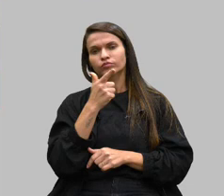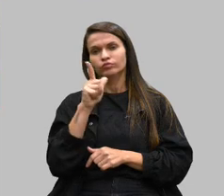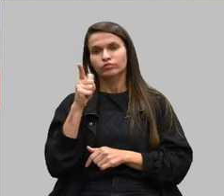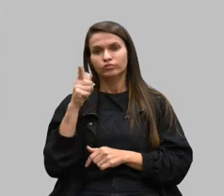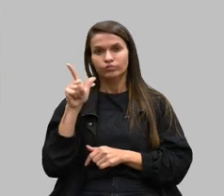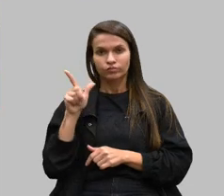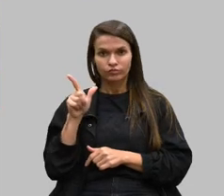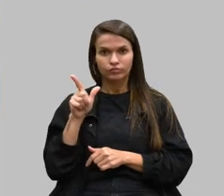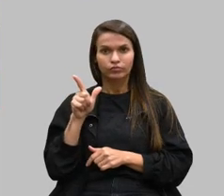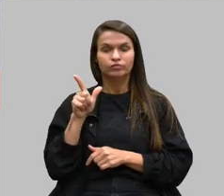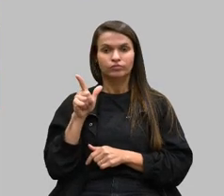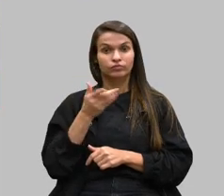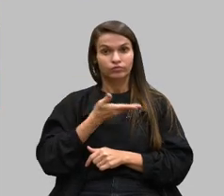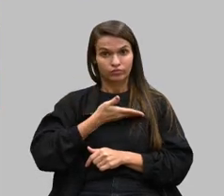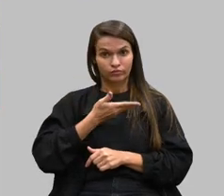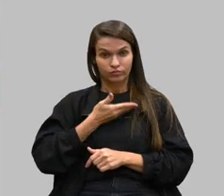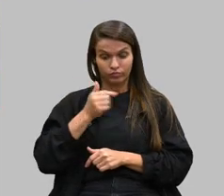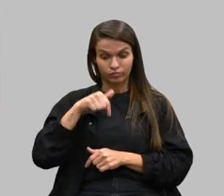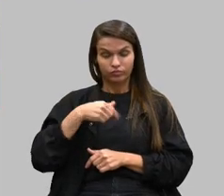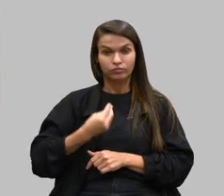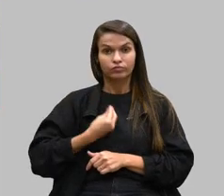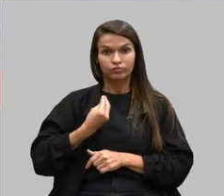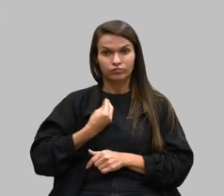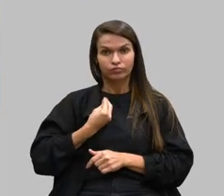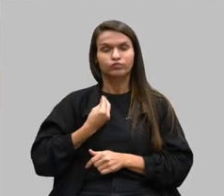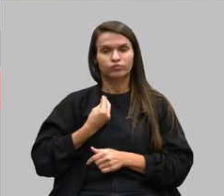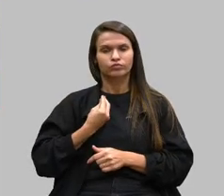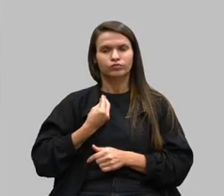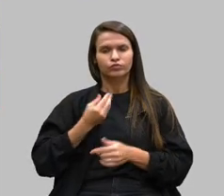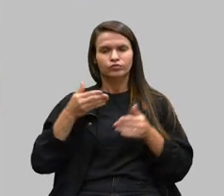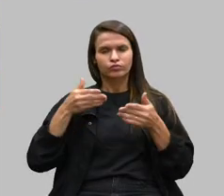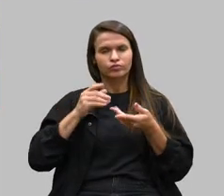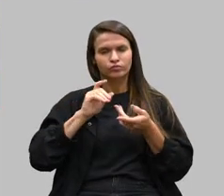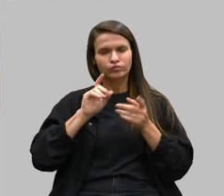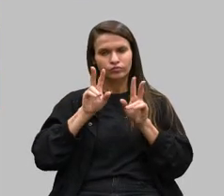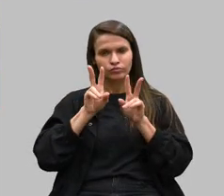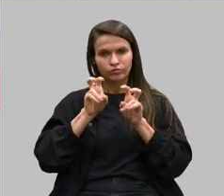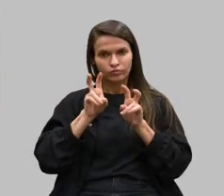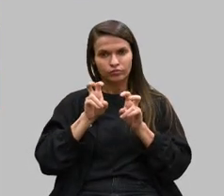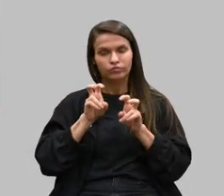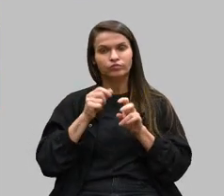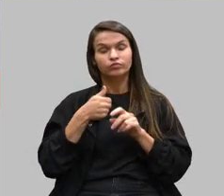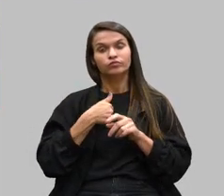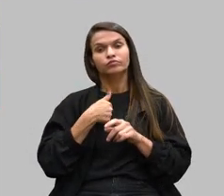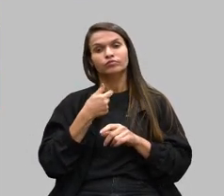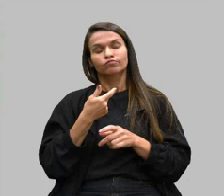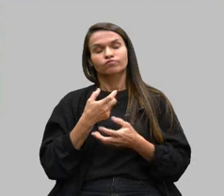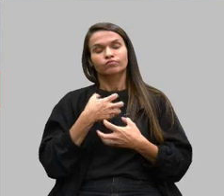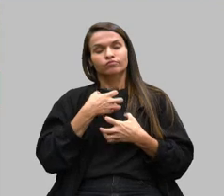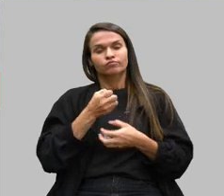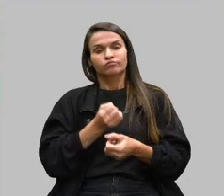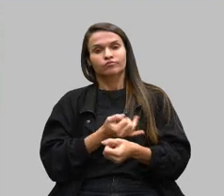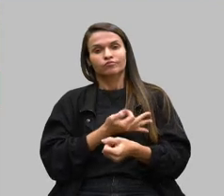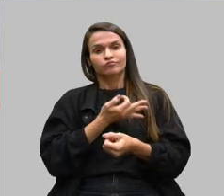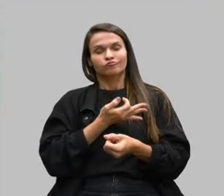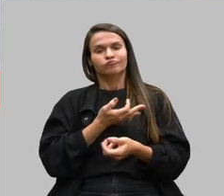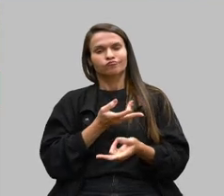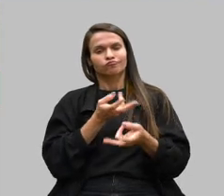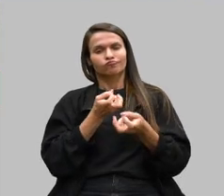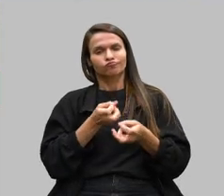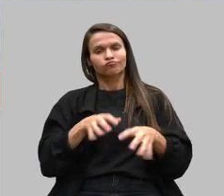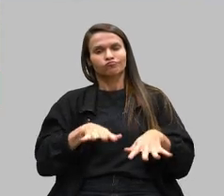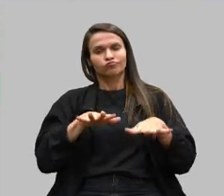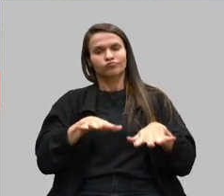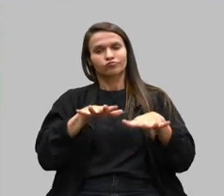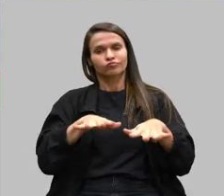eh amigos aqui também tratando desse assunto mas eu fico eu diria até emocionado em ver essa mobilização política em